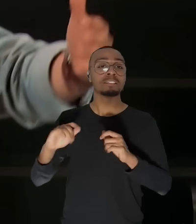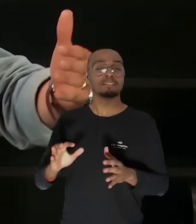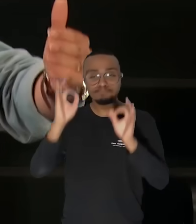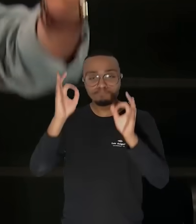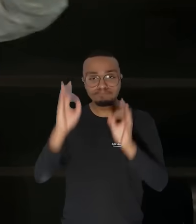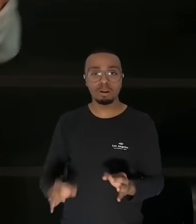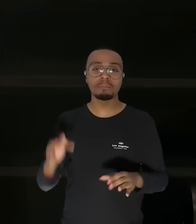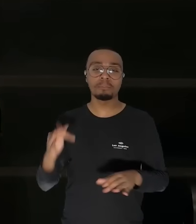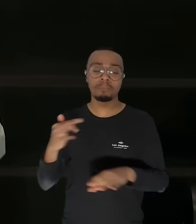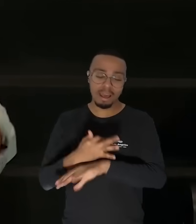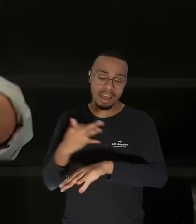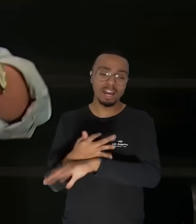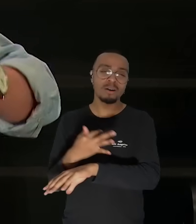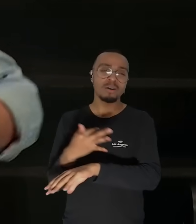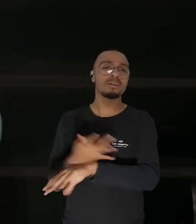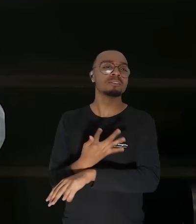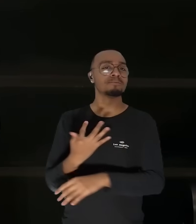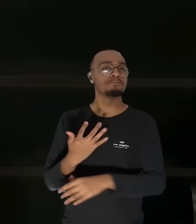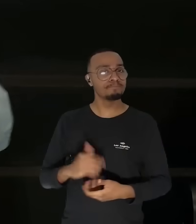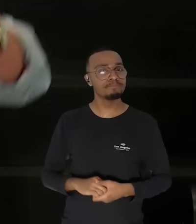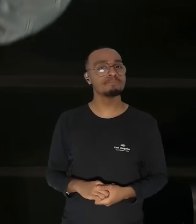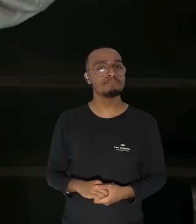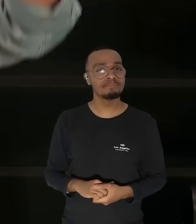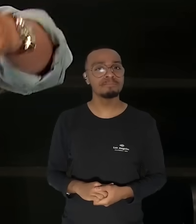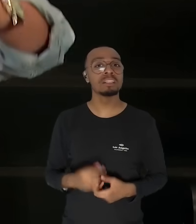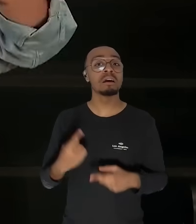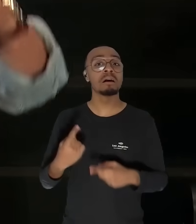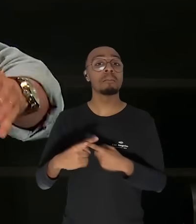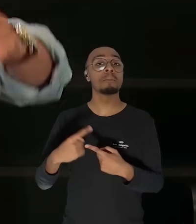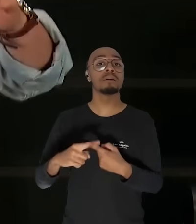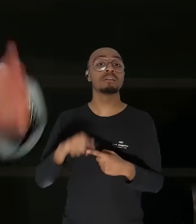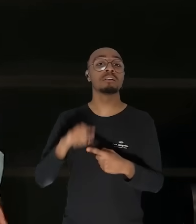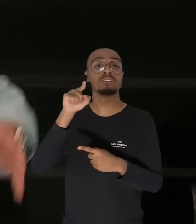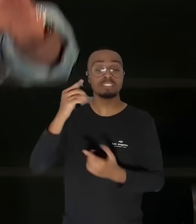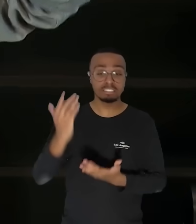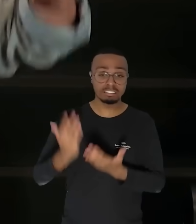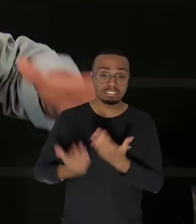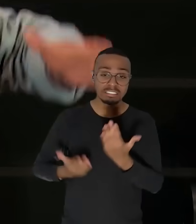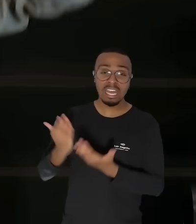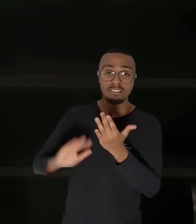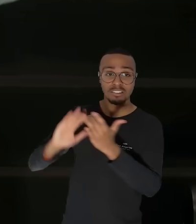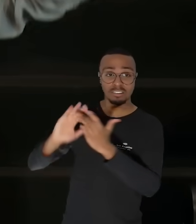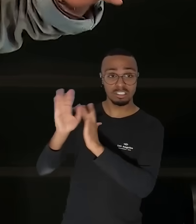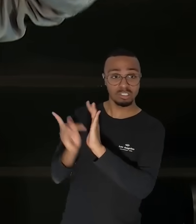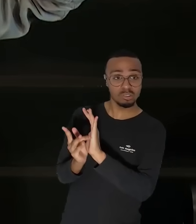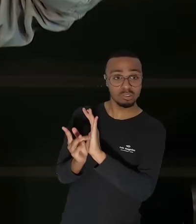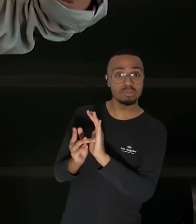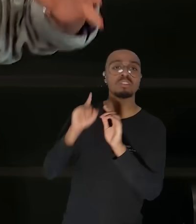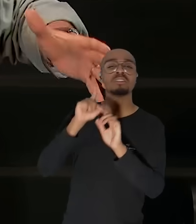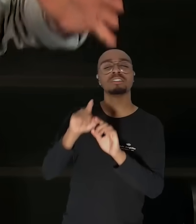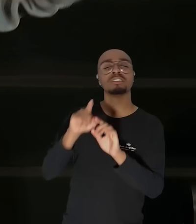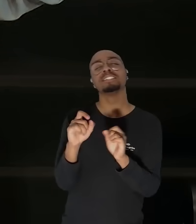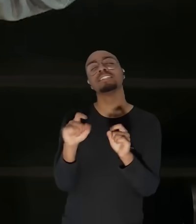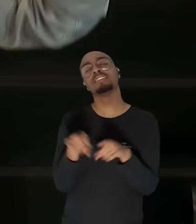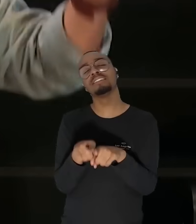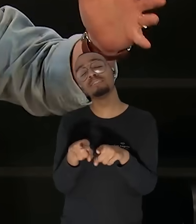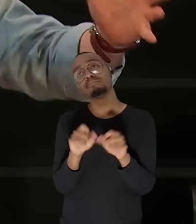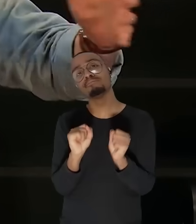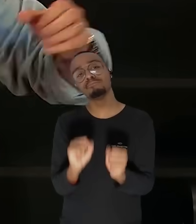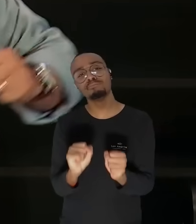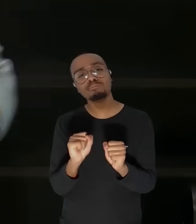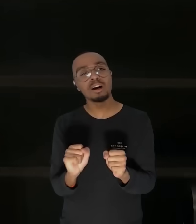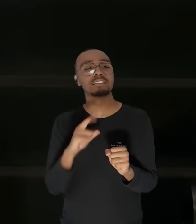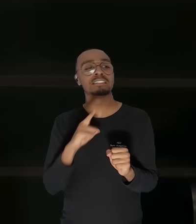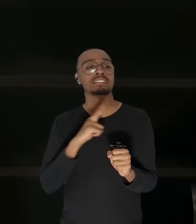lhe aconselho, comece a se preparar para isso, porque o fato de servir Jesus não te deixará ileso de